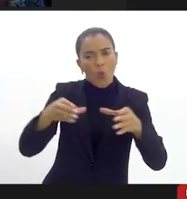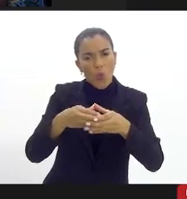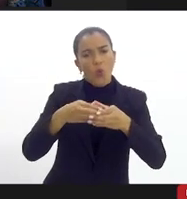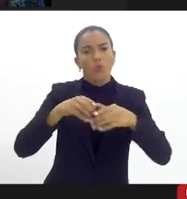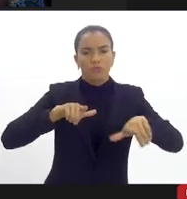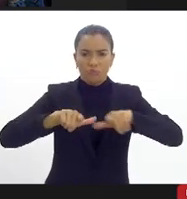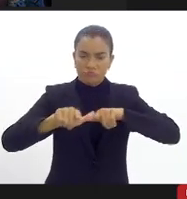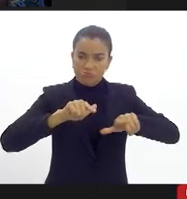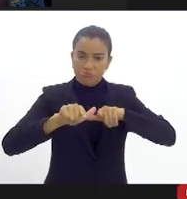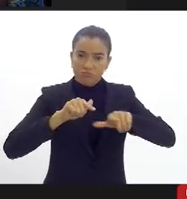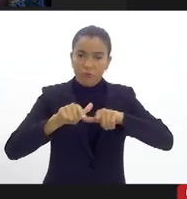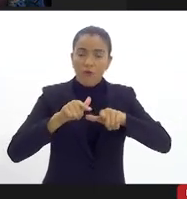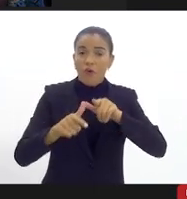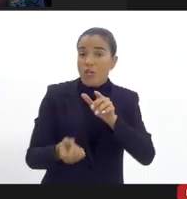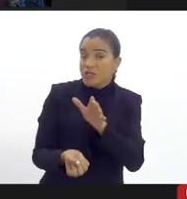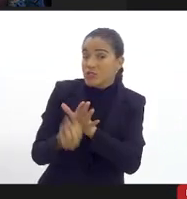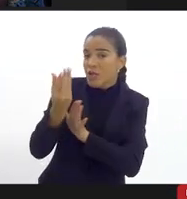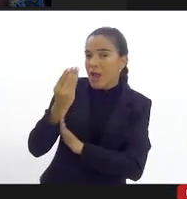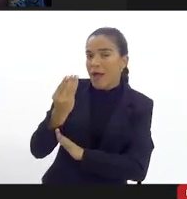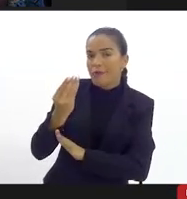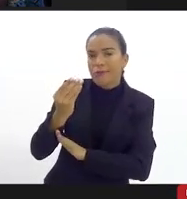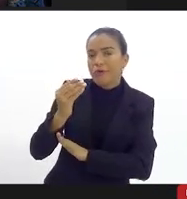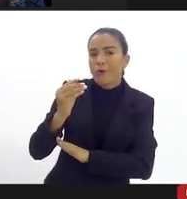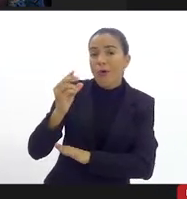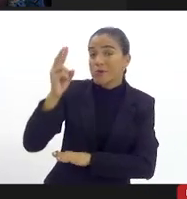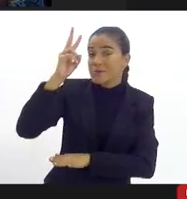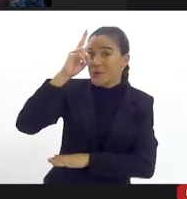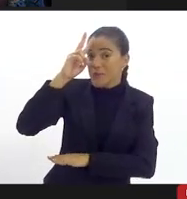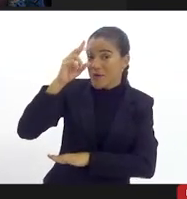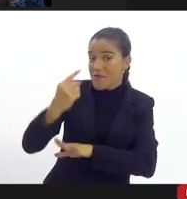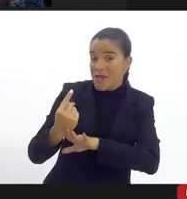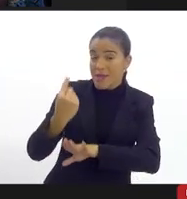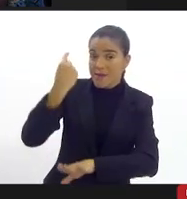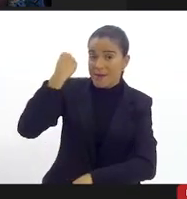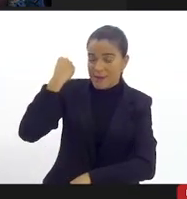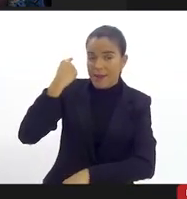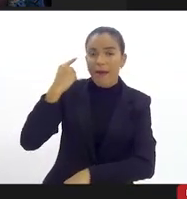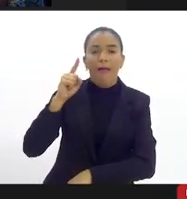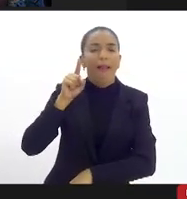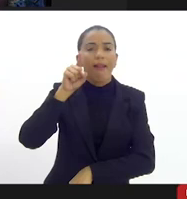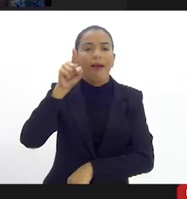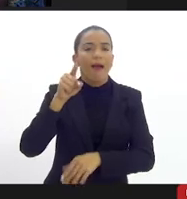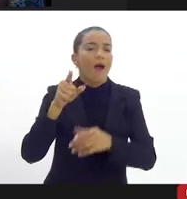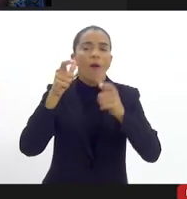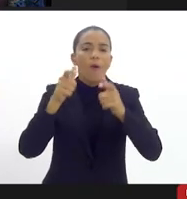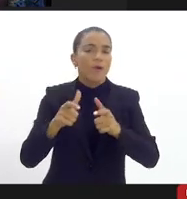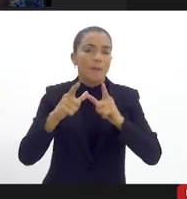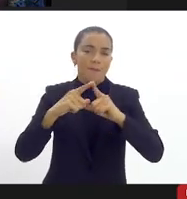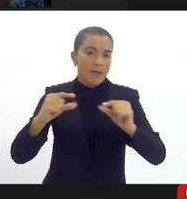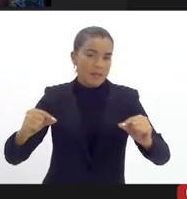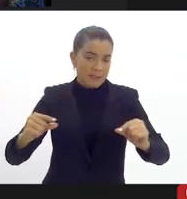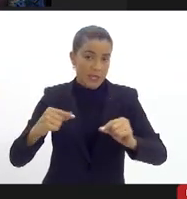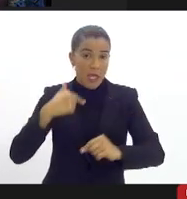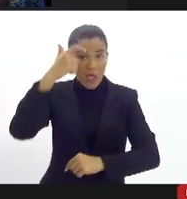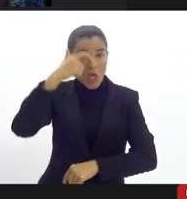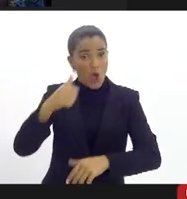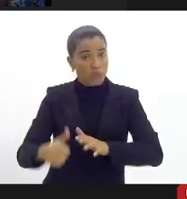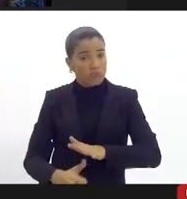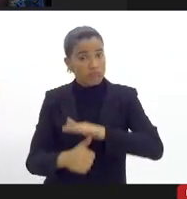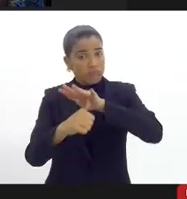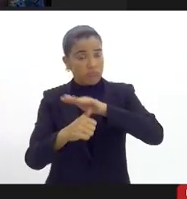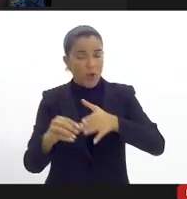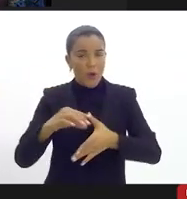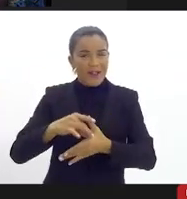ele foi instalado na última segunda-feira em Brasília e o presídio esse esse